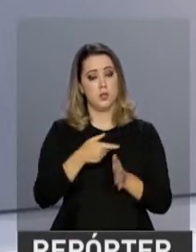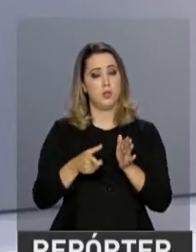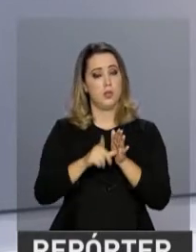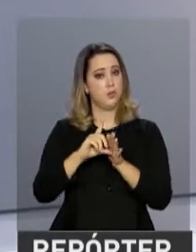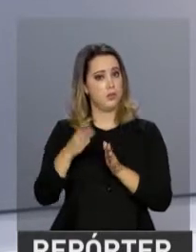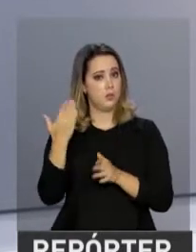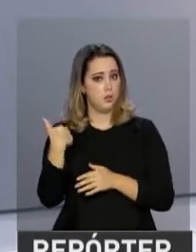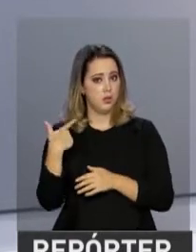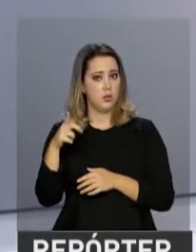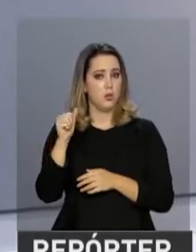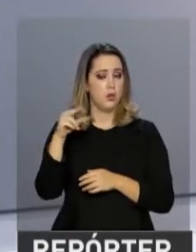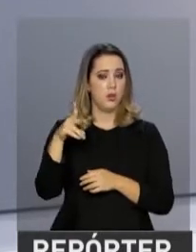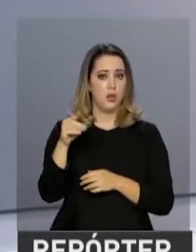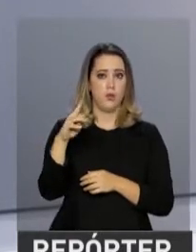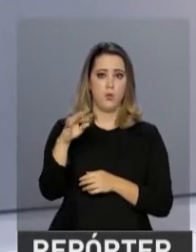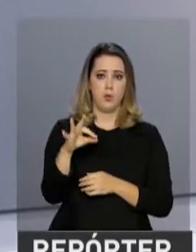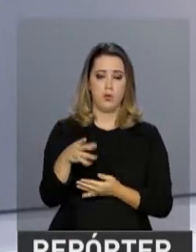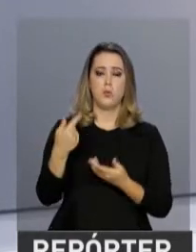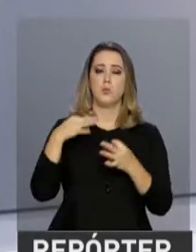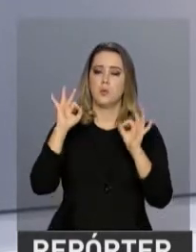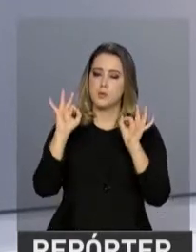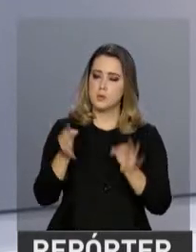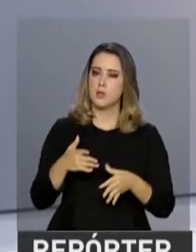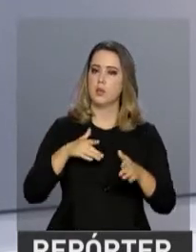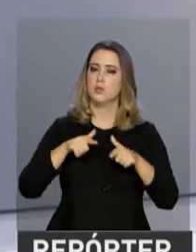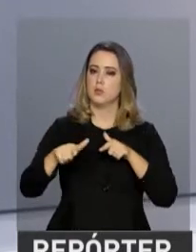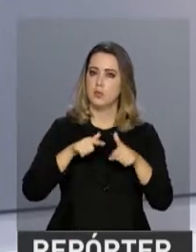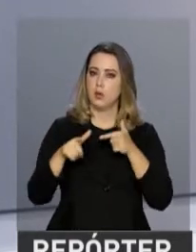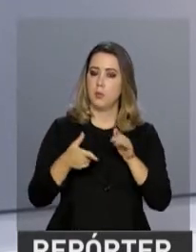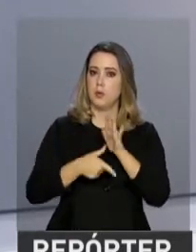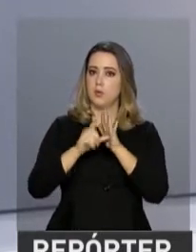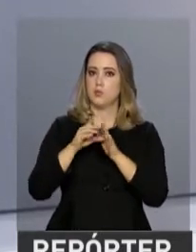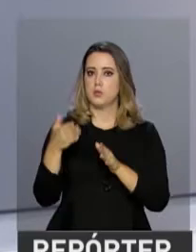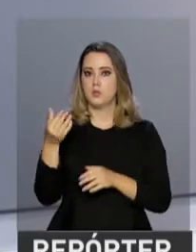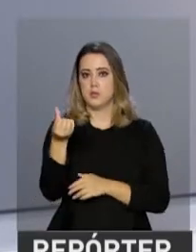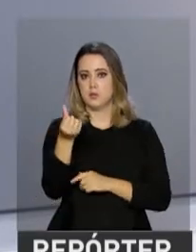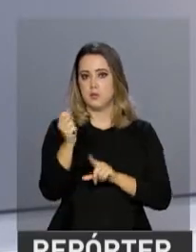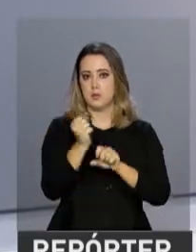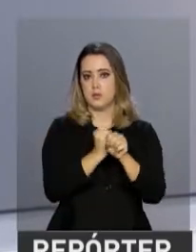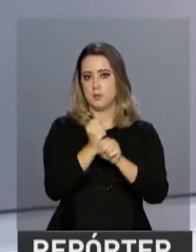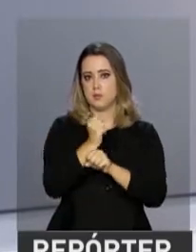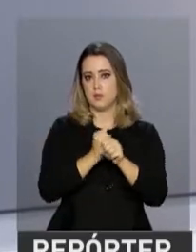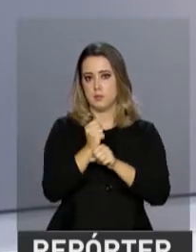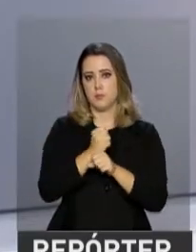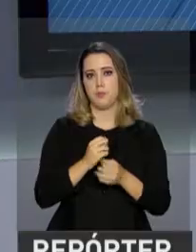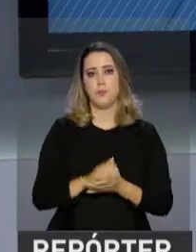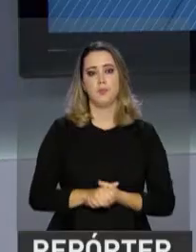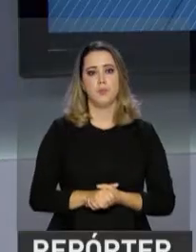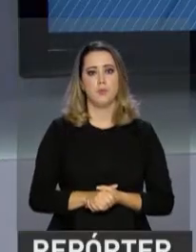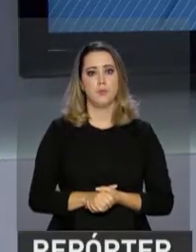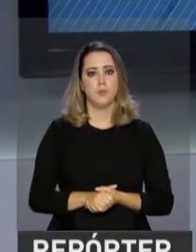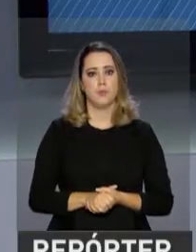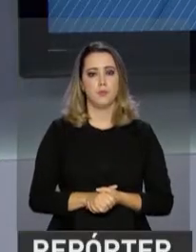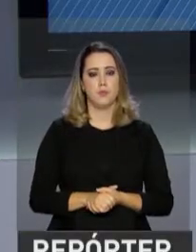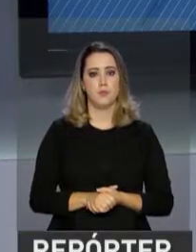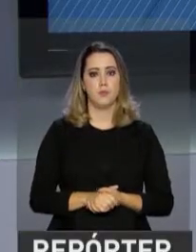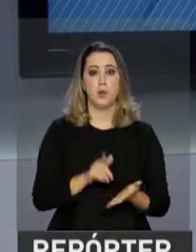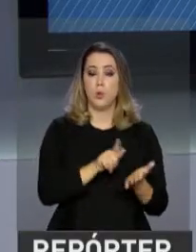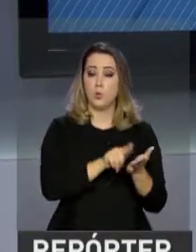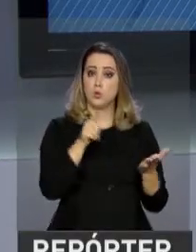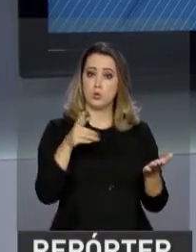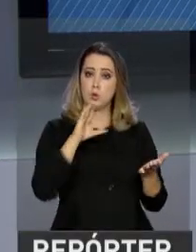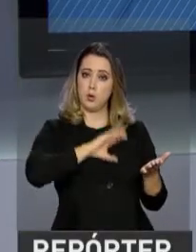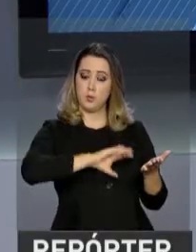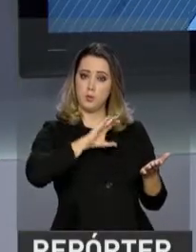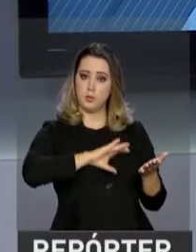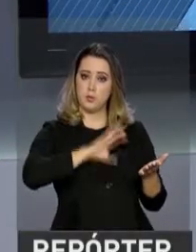e admirável trabalho exercido na direção da polícia federal nos últimos seis anos e dez meses o jornal português diário